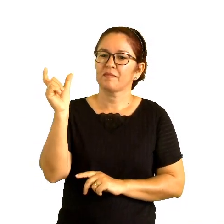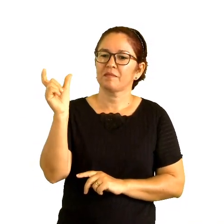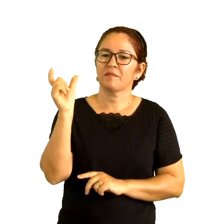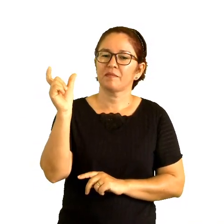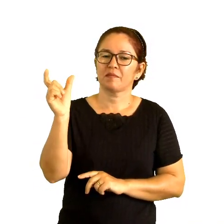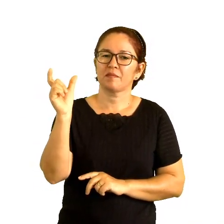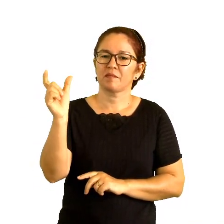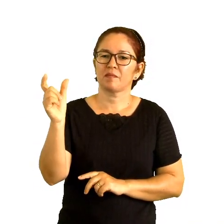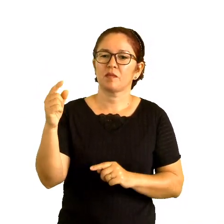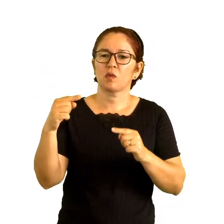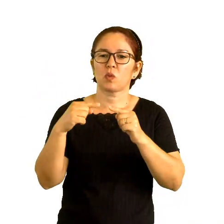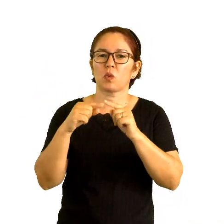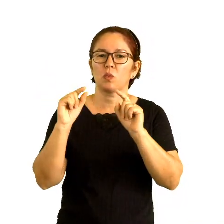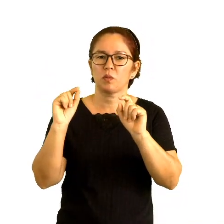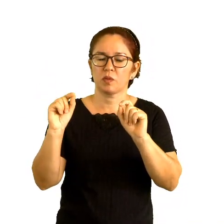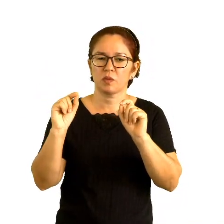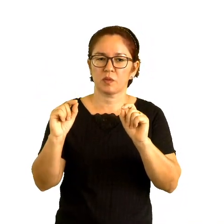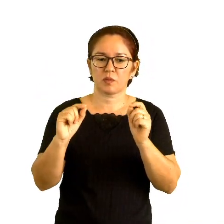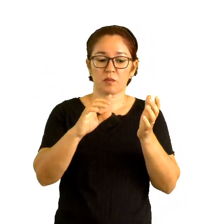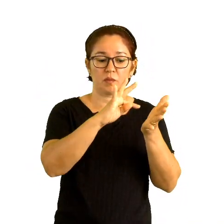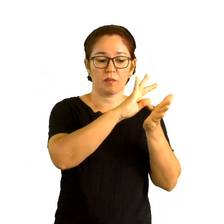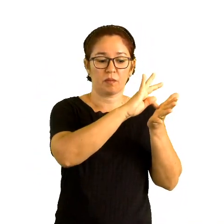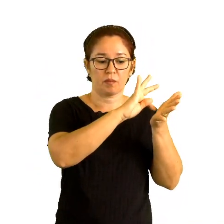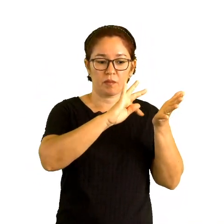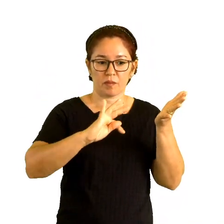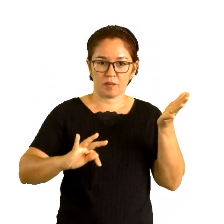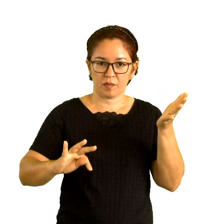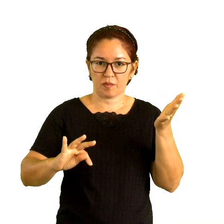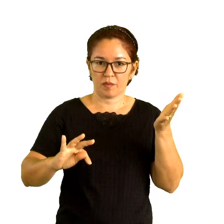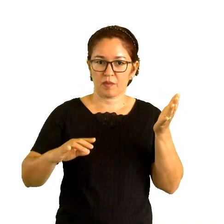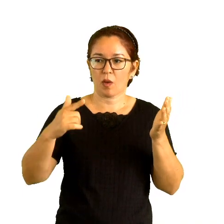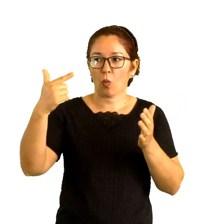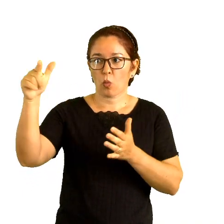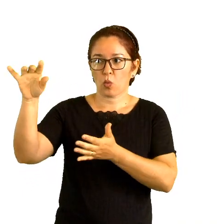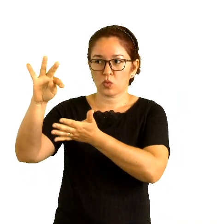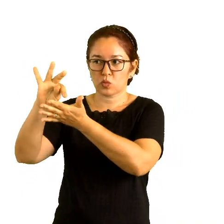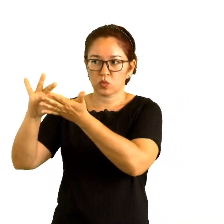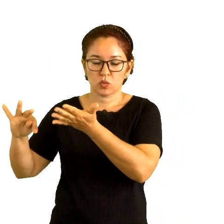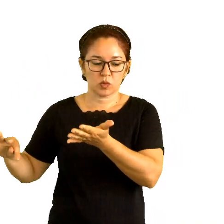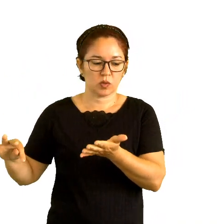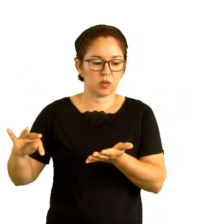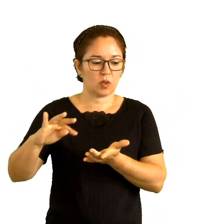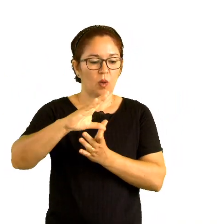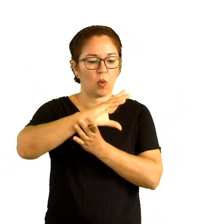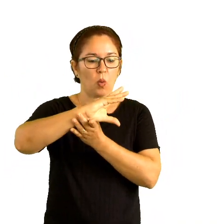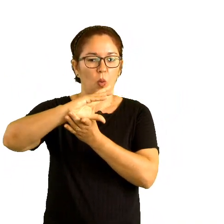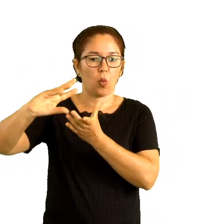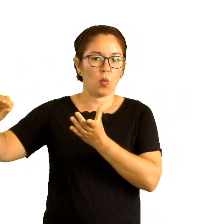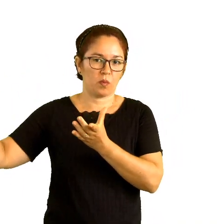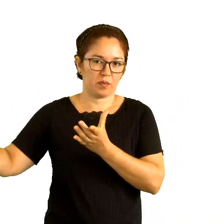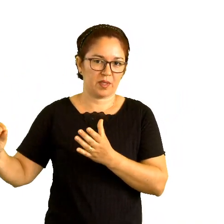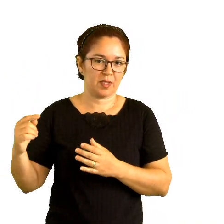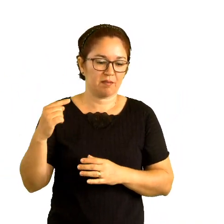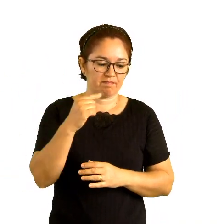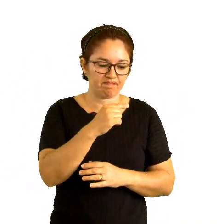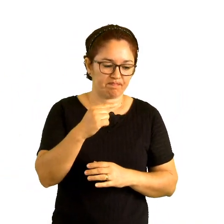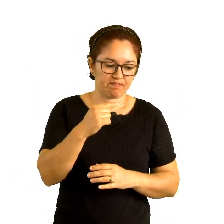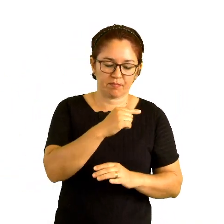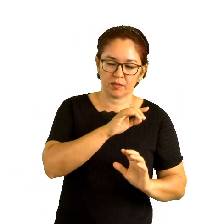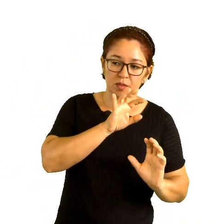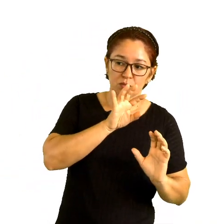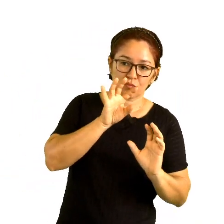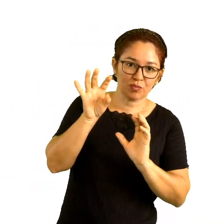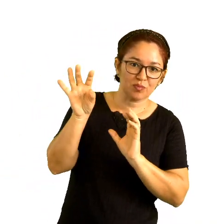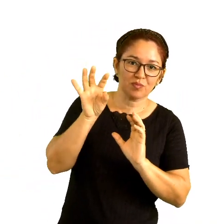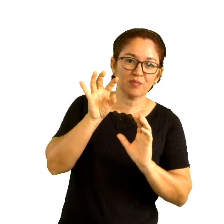Intertextualidade é quando um texto remete a outro, ou seja, quando há influência de um texto